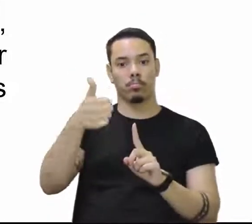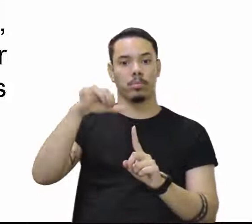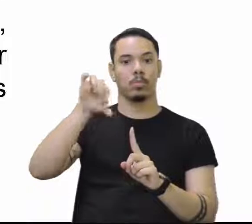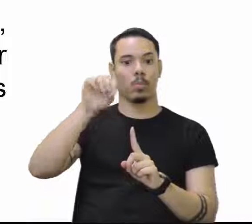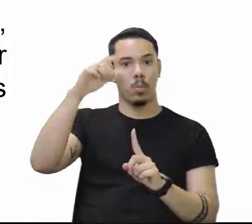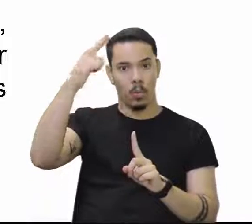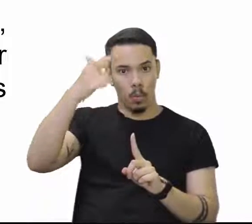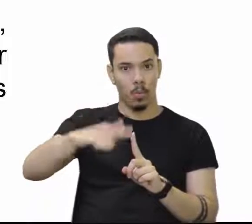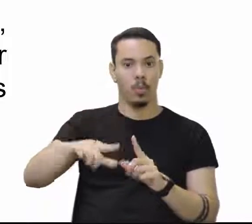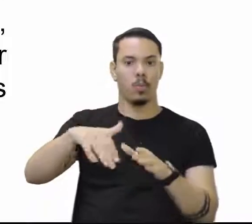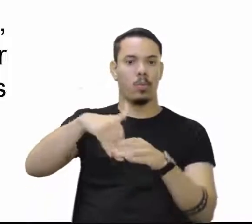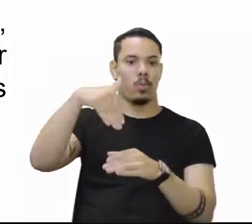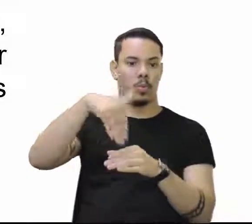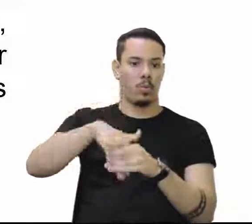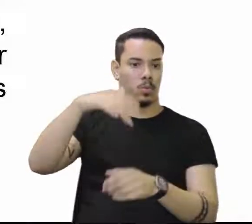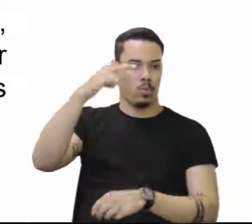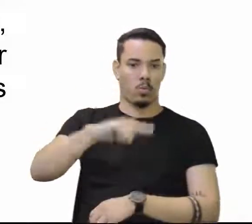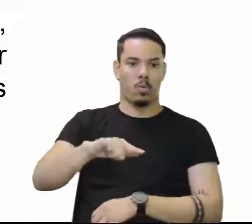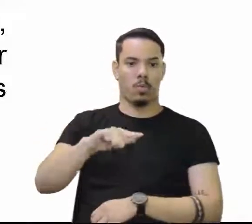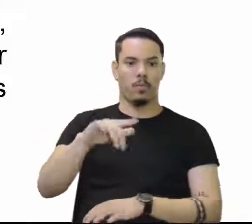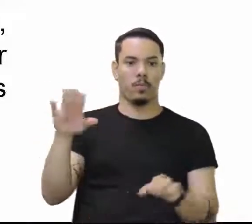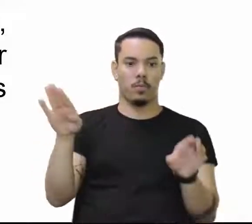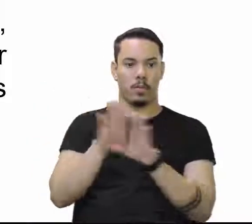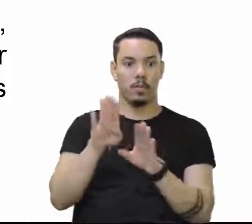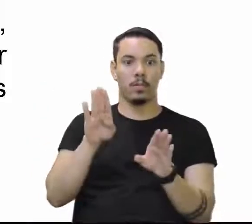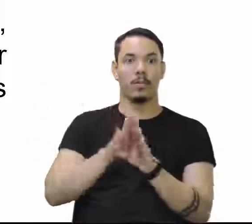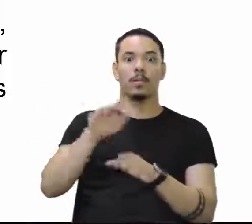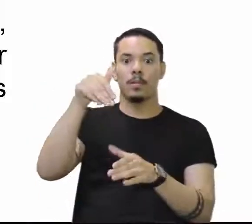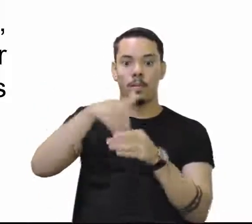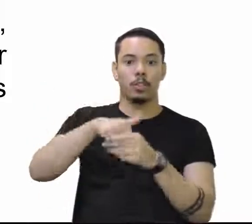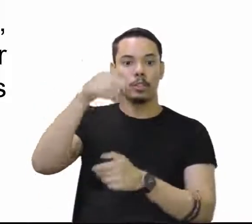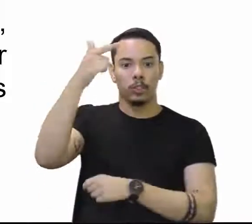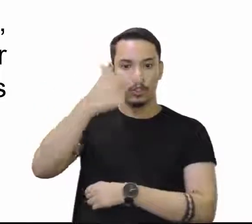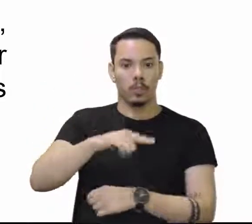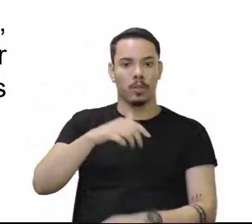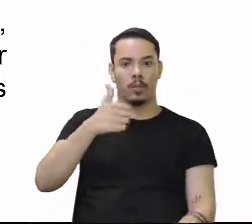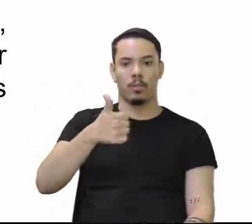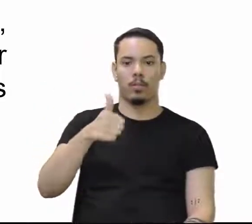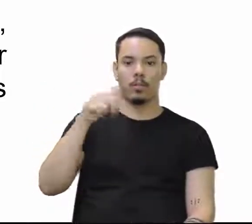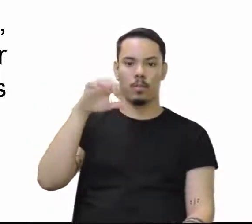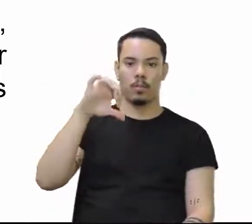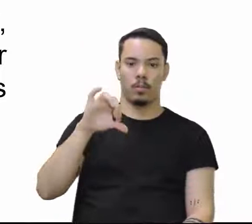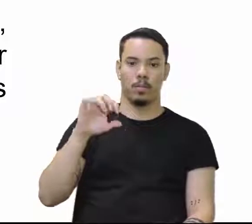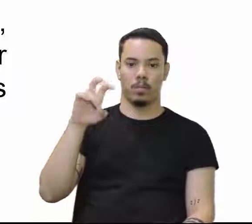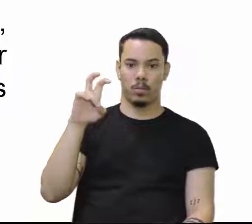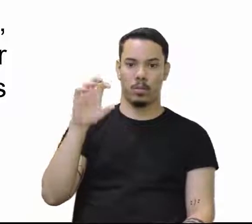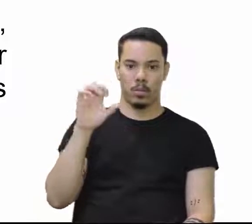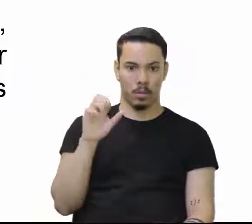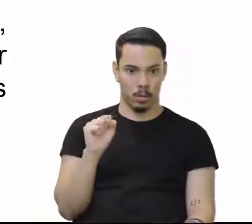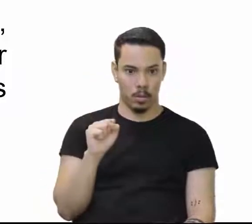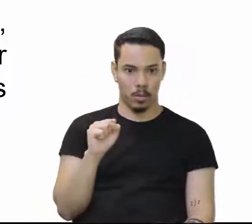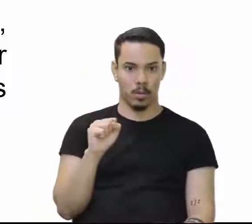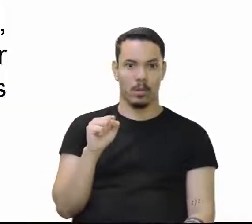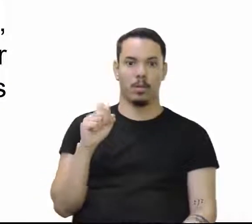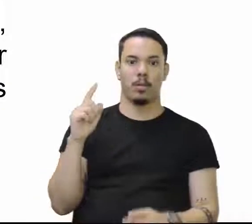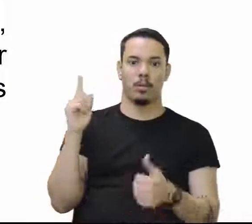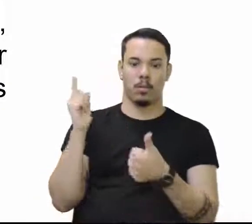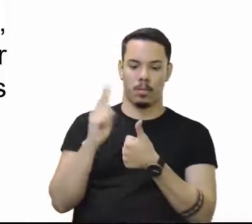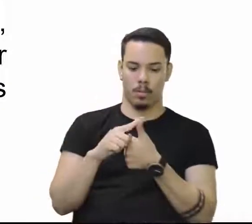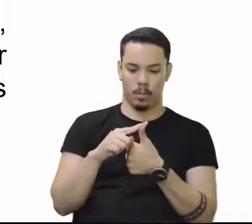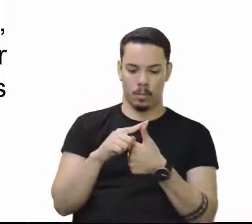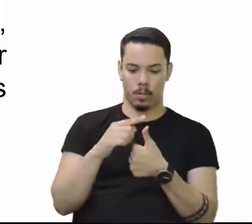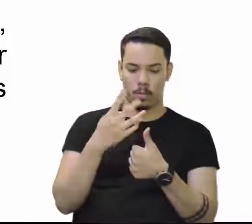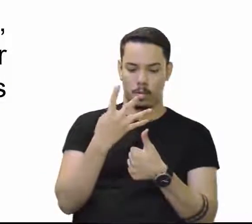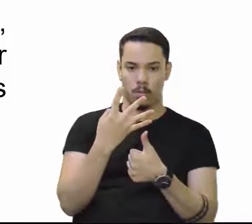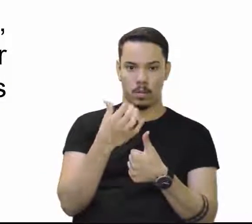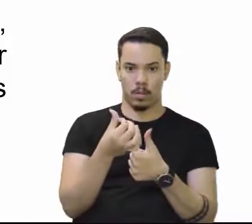1950 e depois eleito novamente em 1958. Então, ele é eleito em 46,